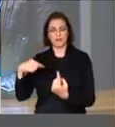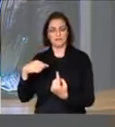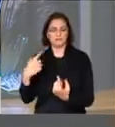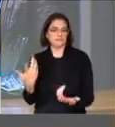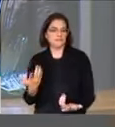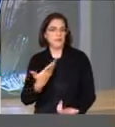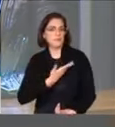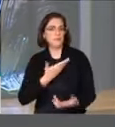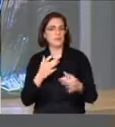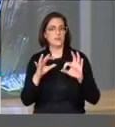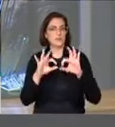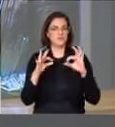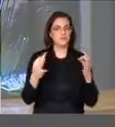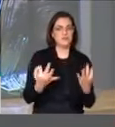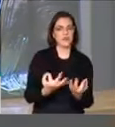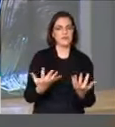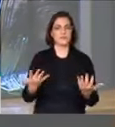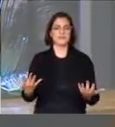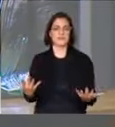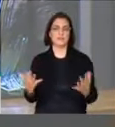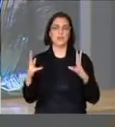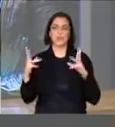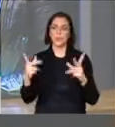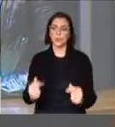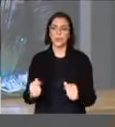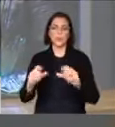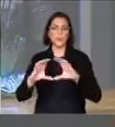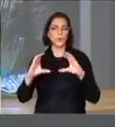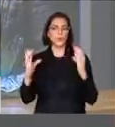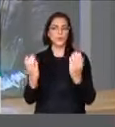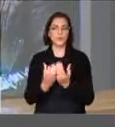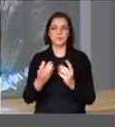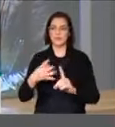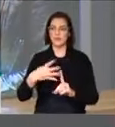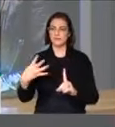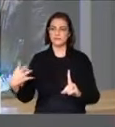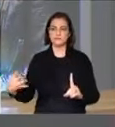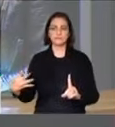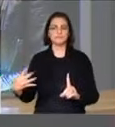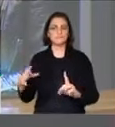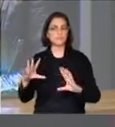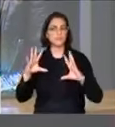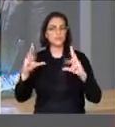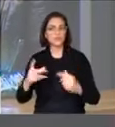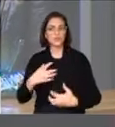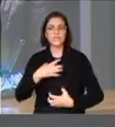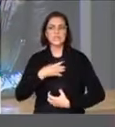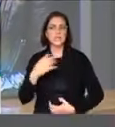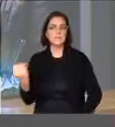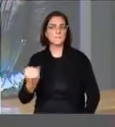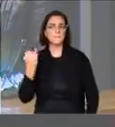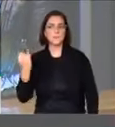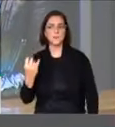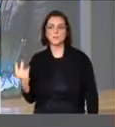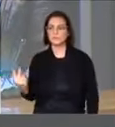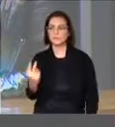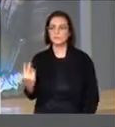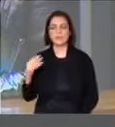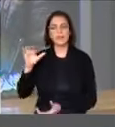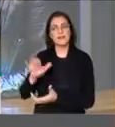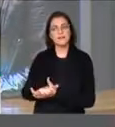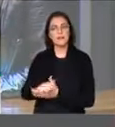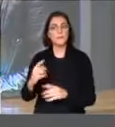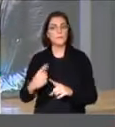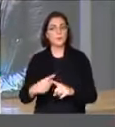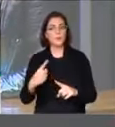nossa família, nossos amigos e toda a comunidade LGBT, para eles era importante que a gente casasse, porque o